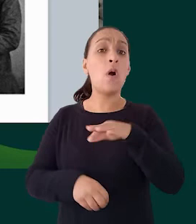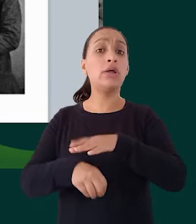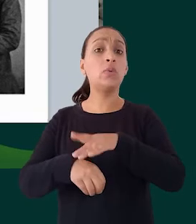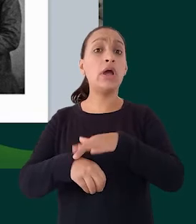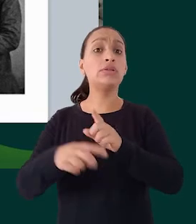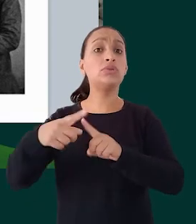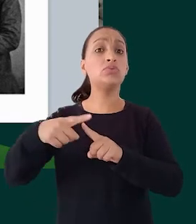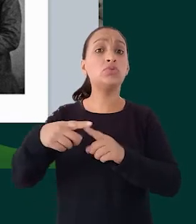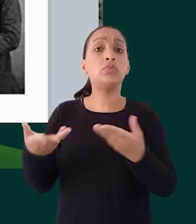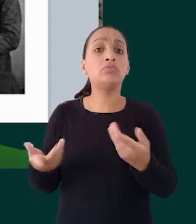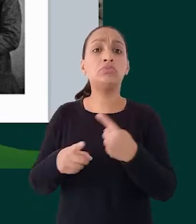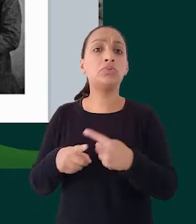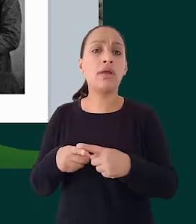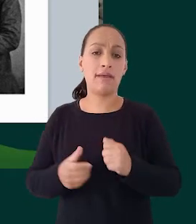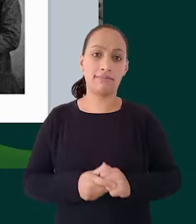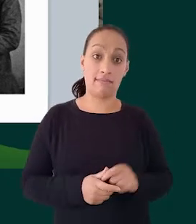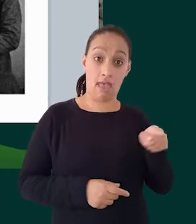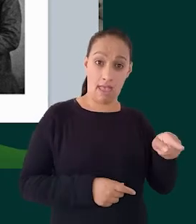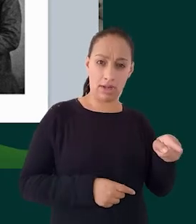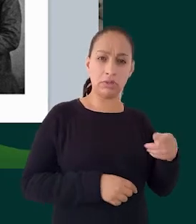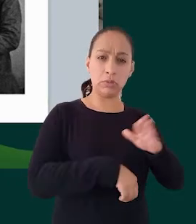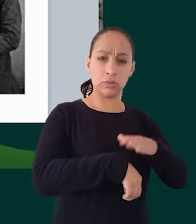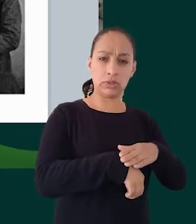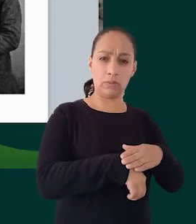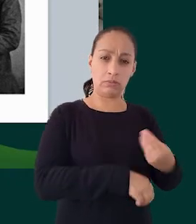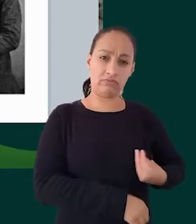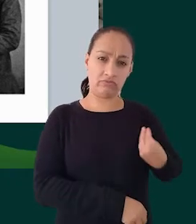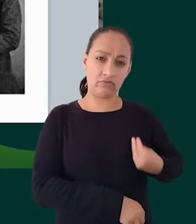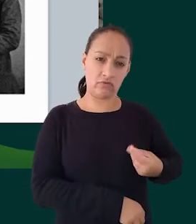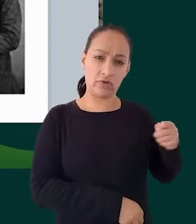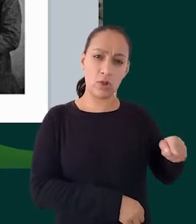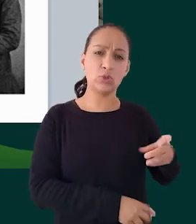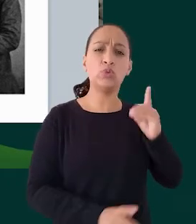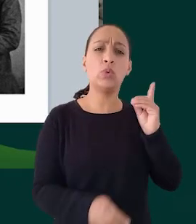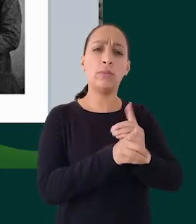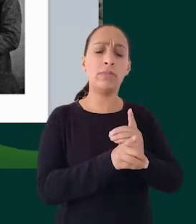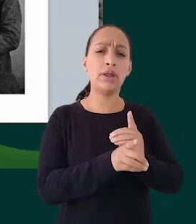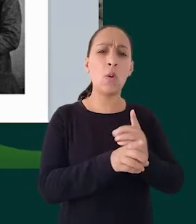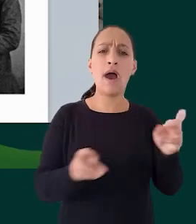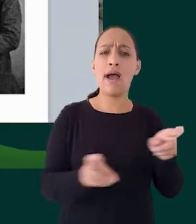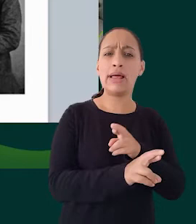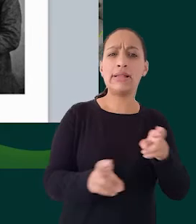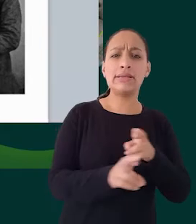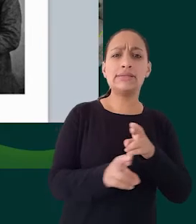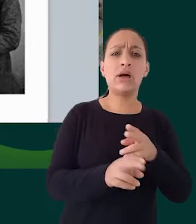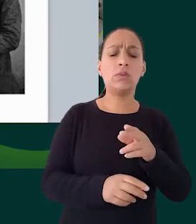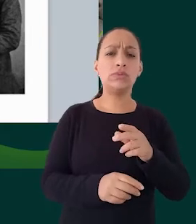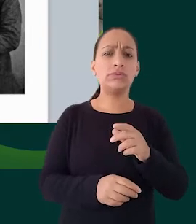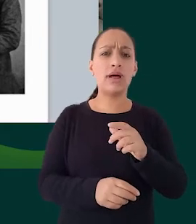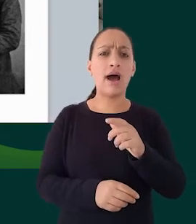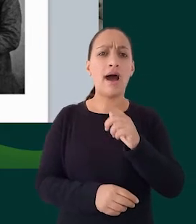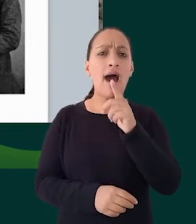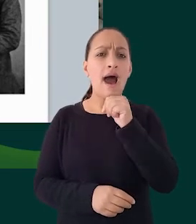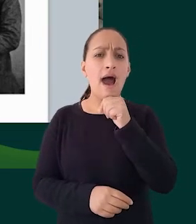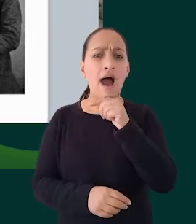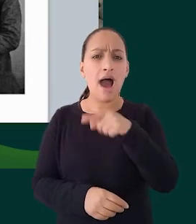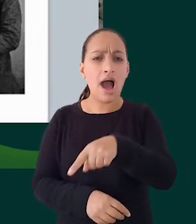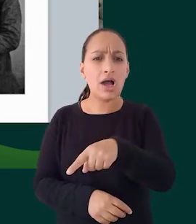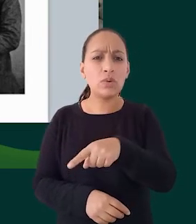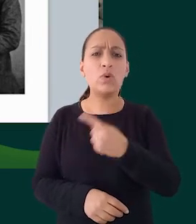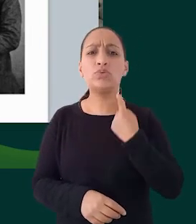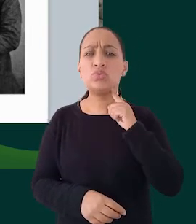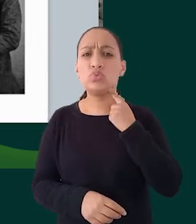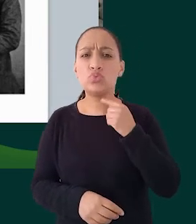ele descobriu a relação entre a poluição na água e a cólera, né? A cólera, que é uma